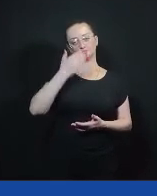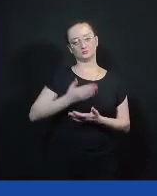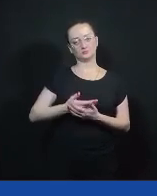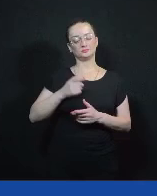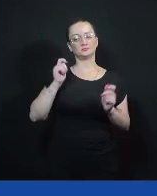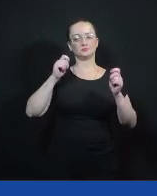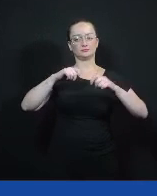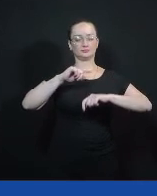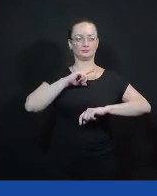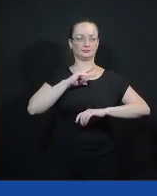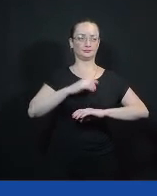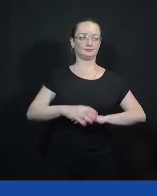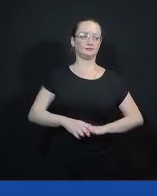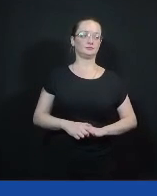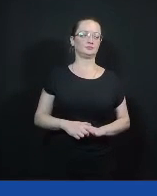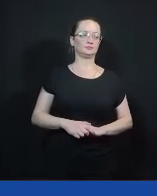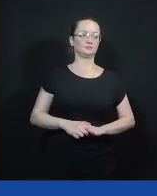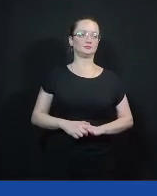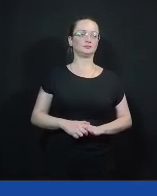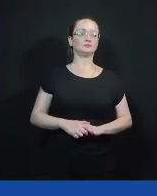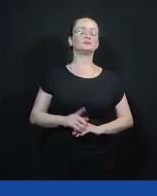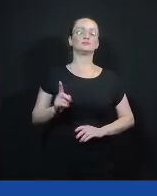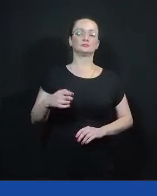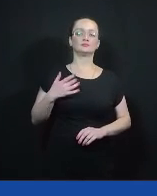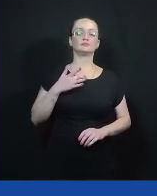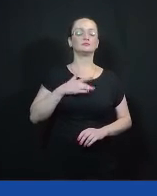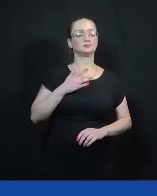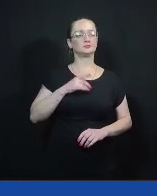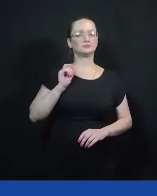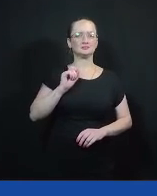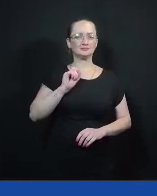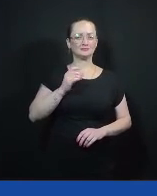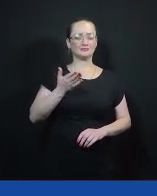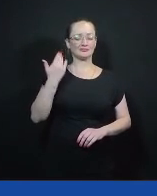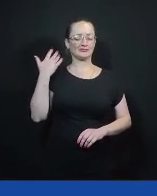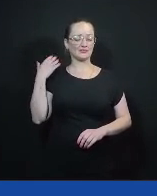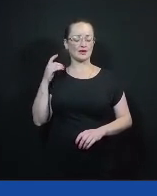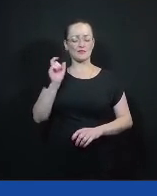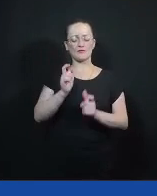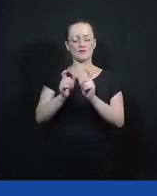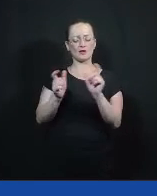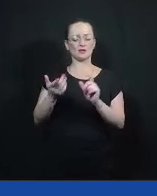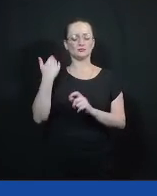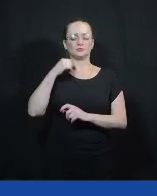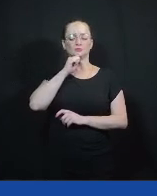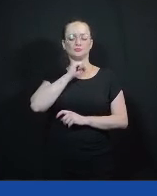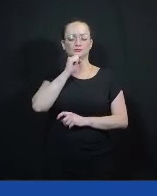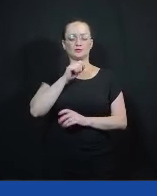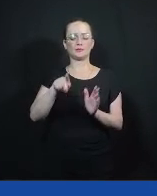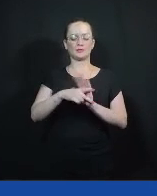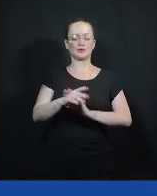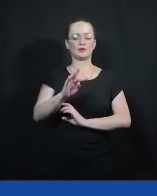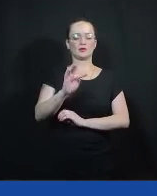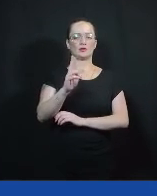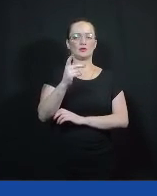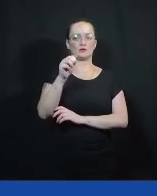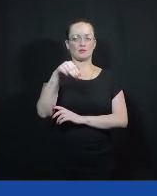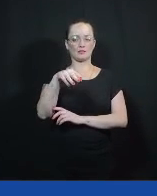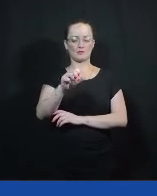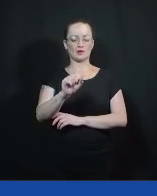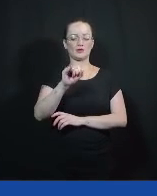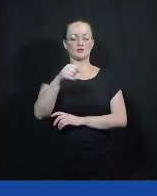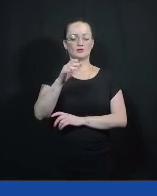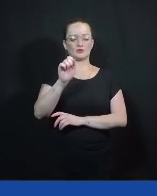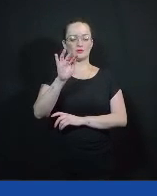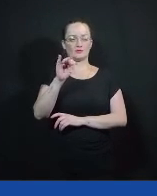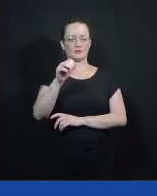credibilidade possível. E a gente aí vale recorrer a um velho chavão do Thomas Jefferson, terceiro presidente